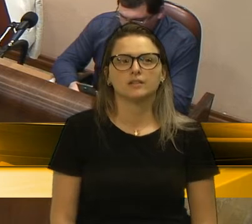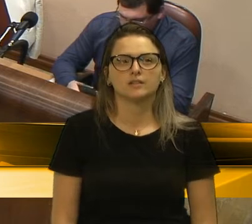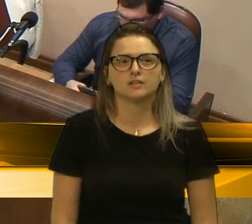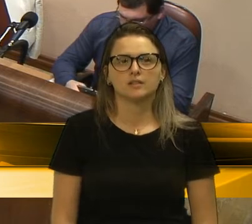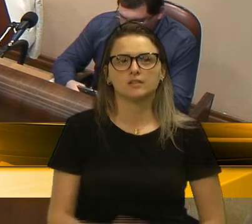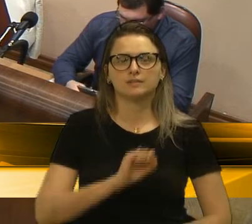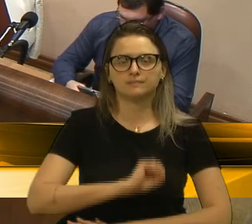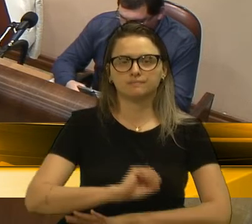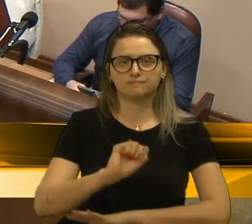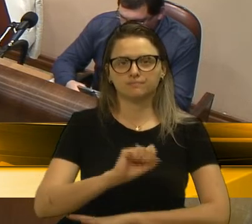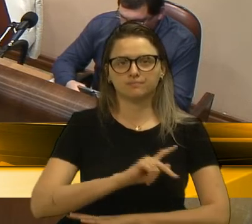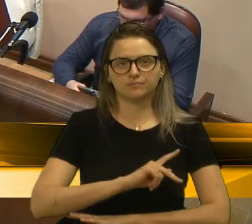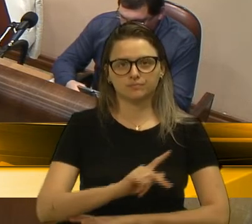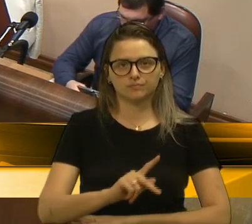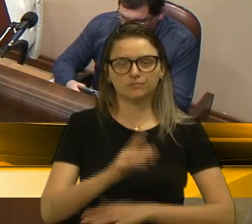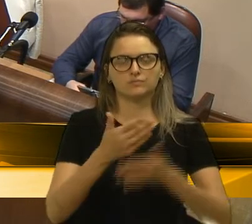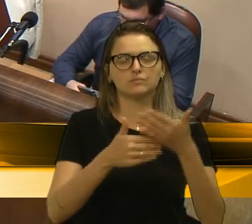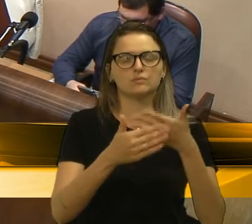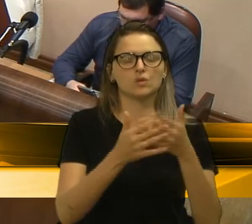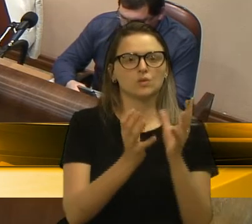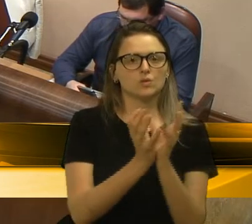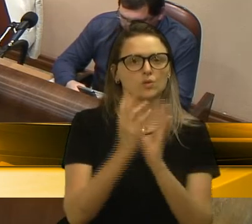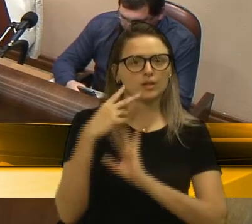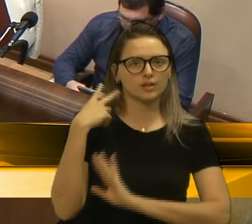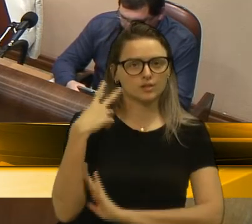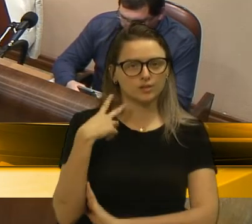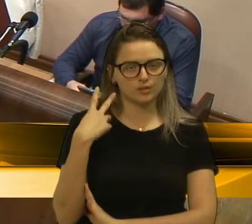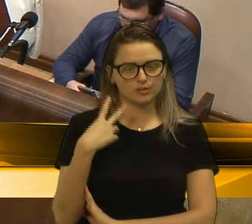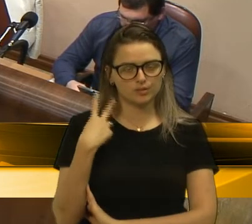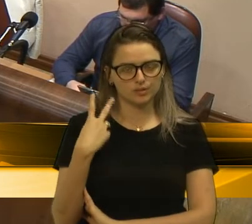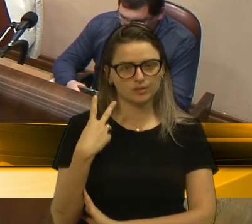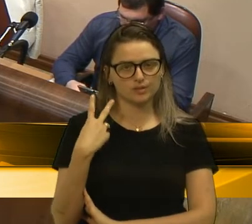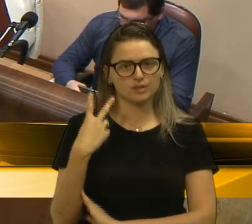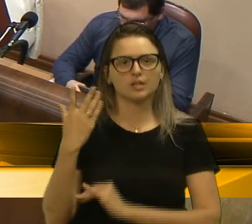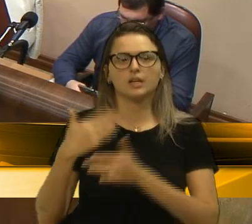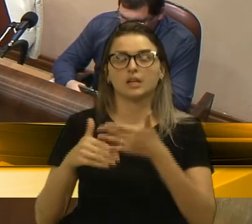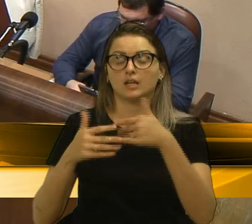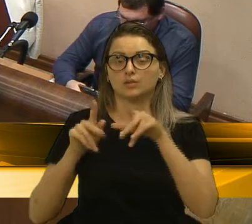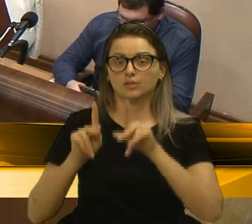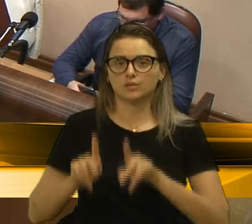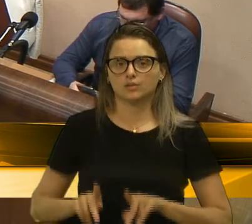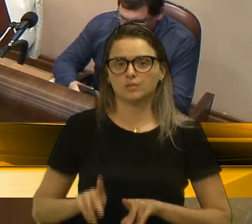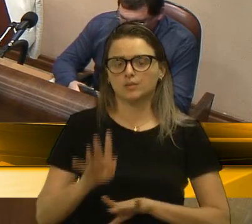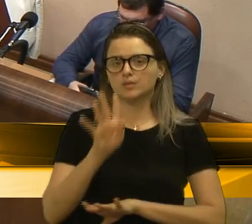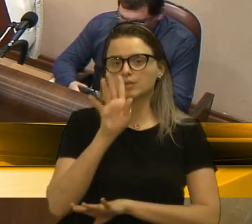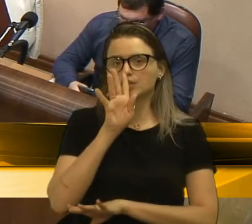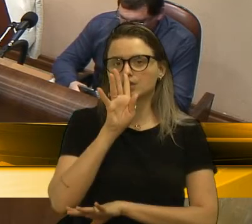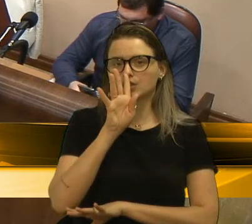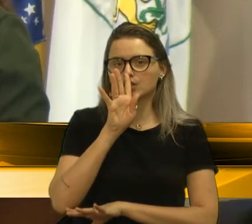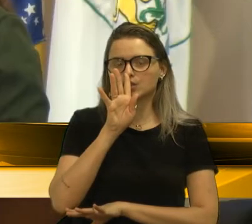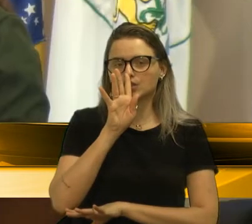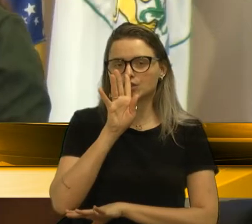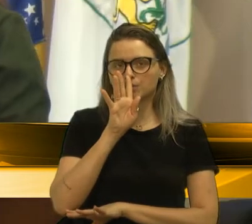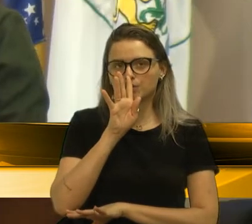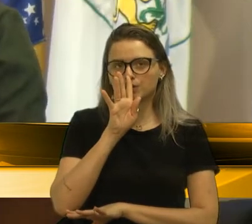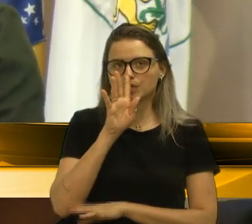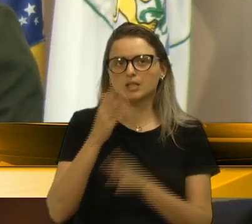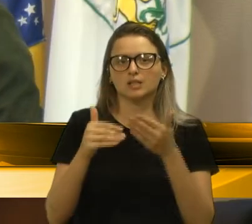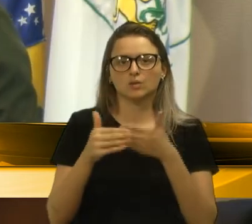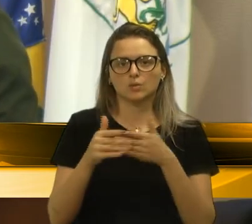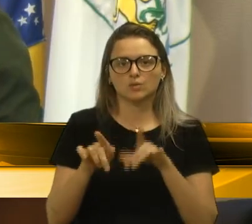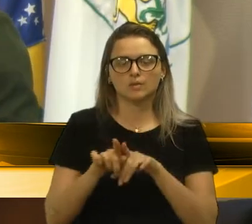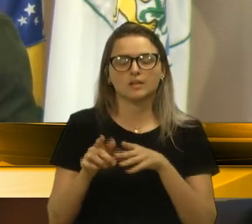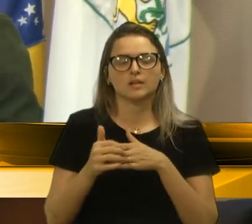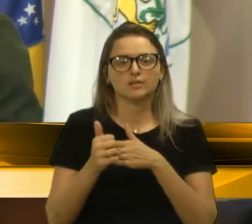Senhor presidente, nobres pares e colegas vereadores, ao público que nos acompanha aqui e também aos que estão